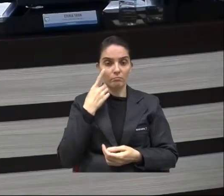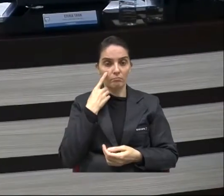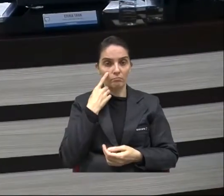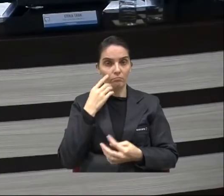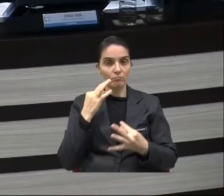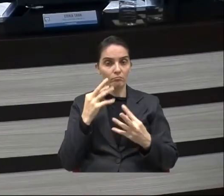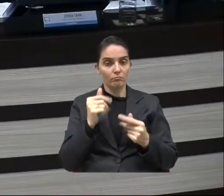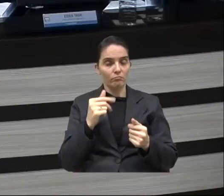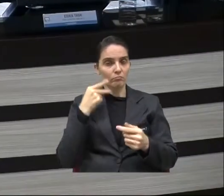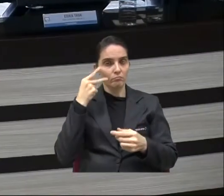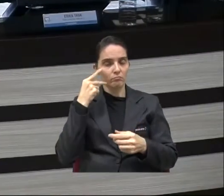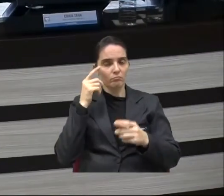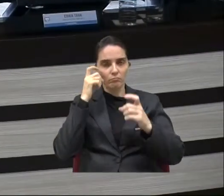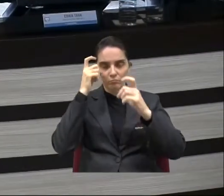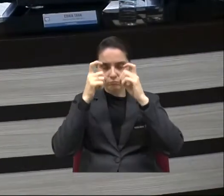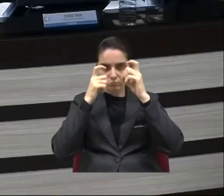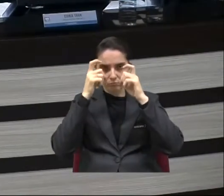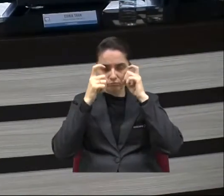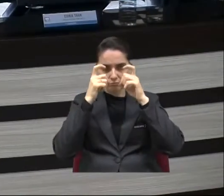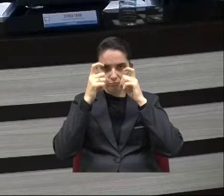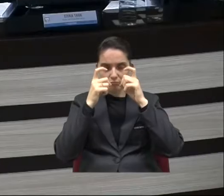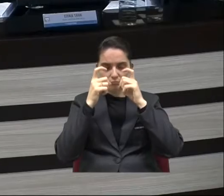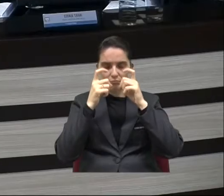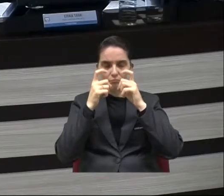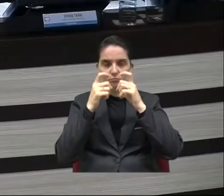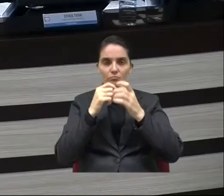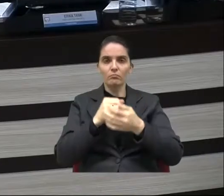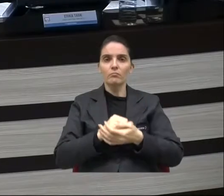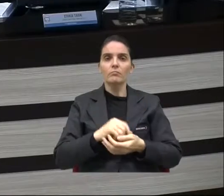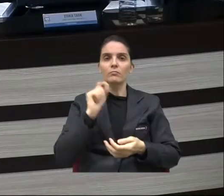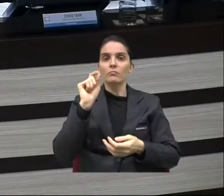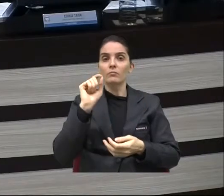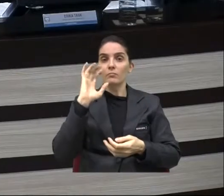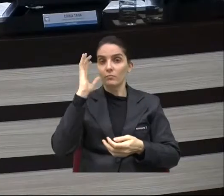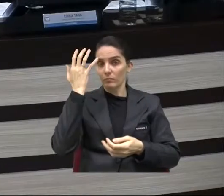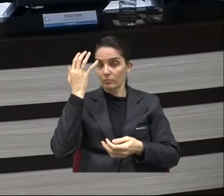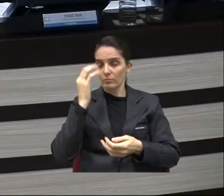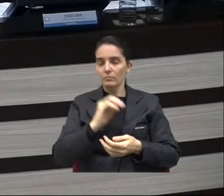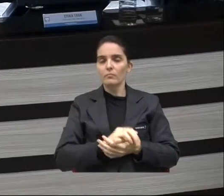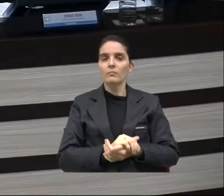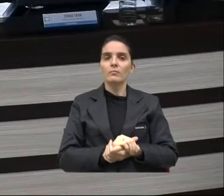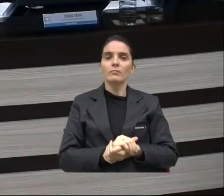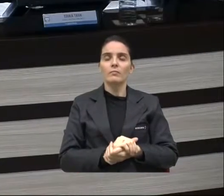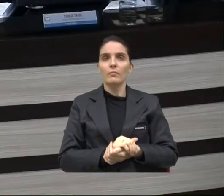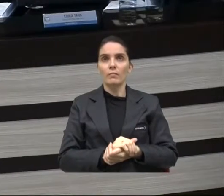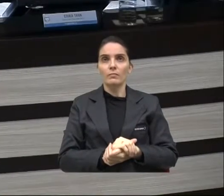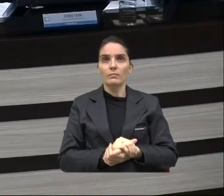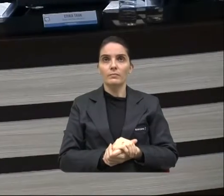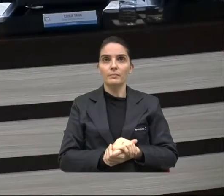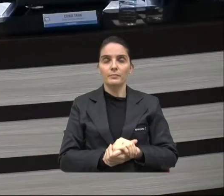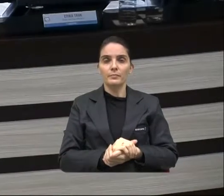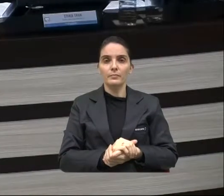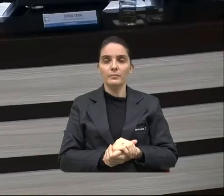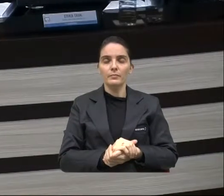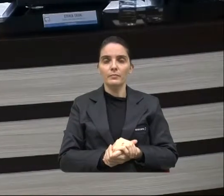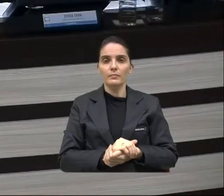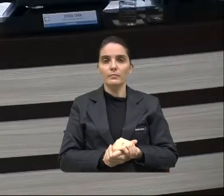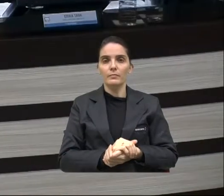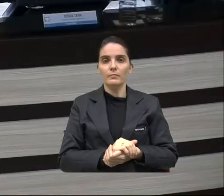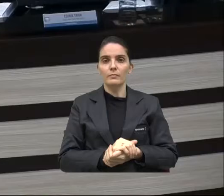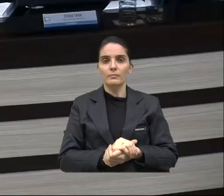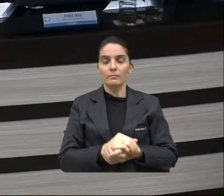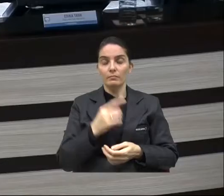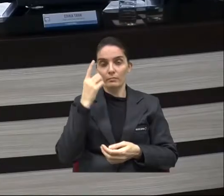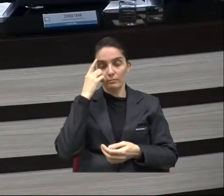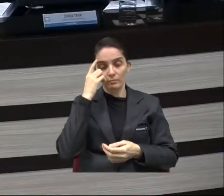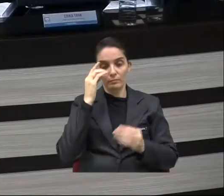todos temos preocupação com o impacto que vai trazer, e por isso o impacto de vizinhança é